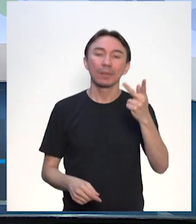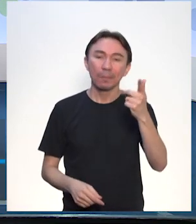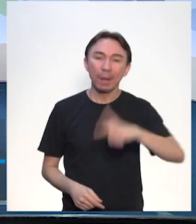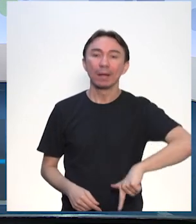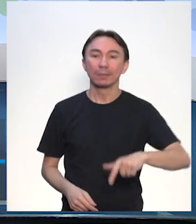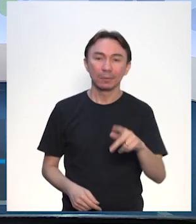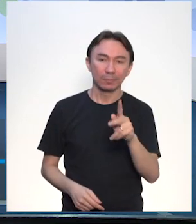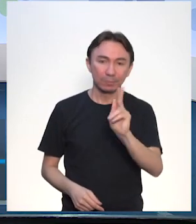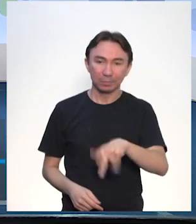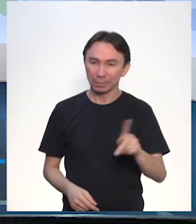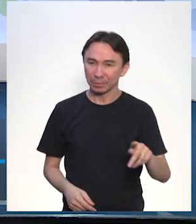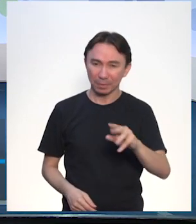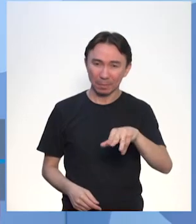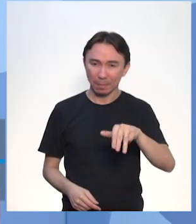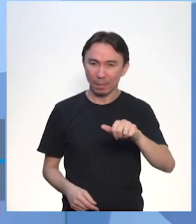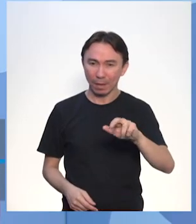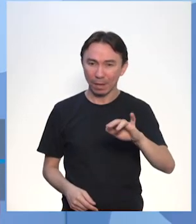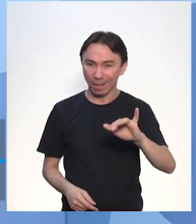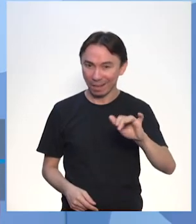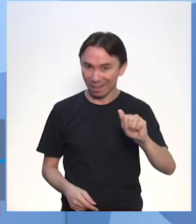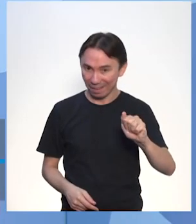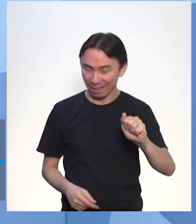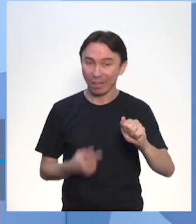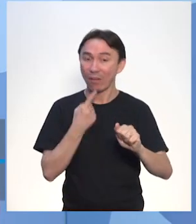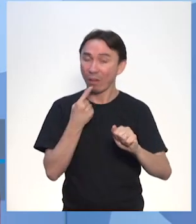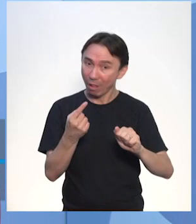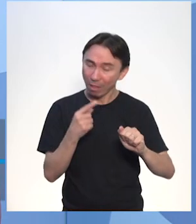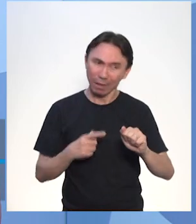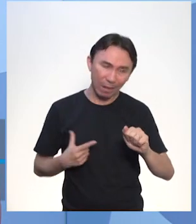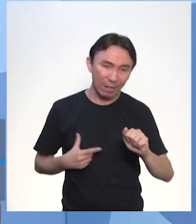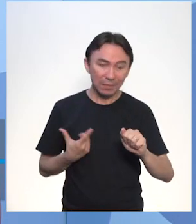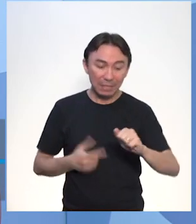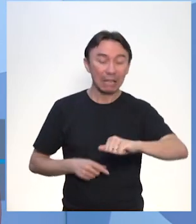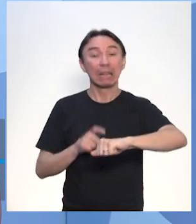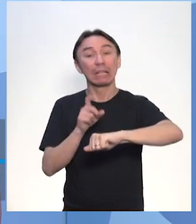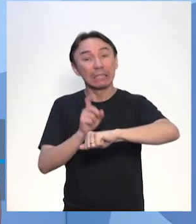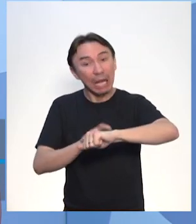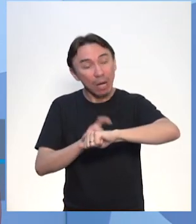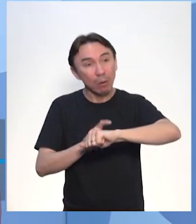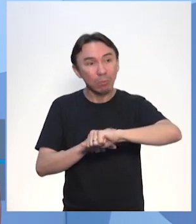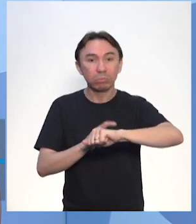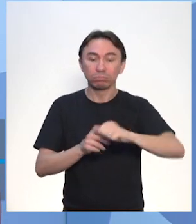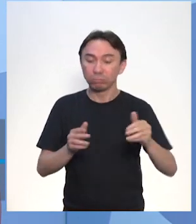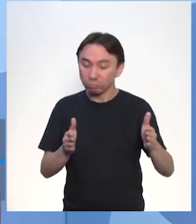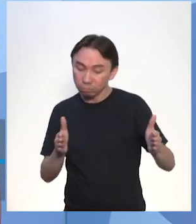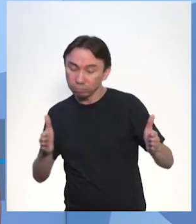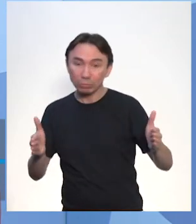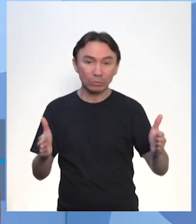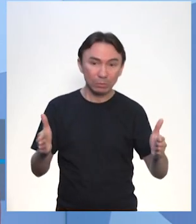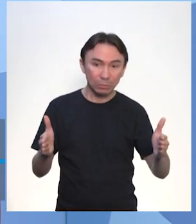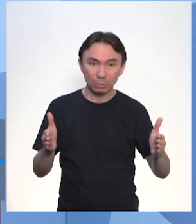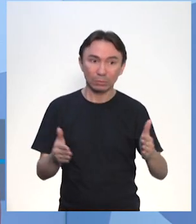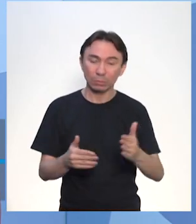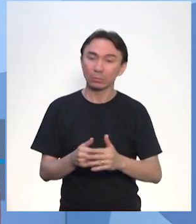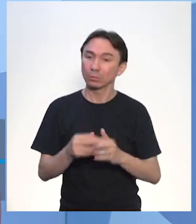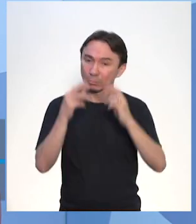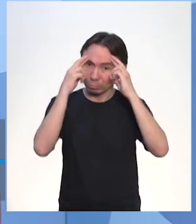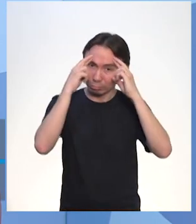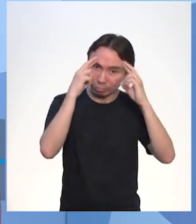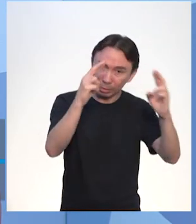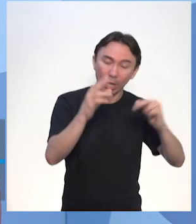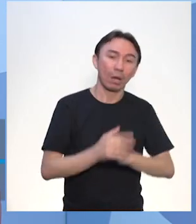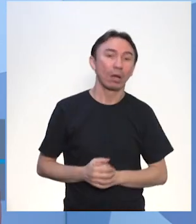Maria falando assim que é respeitar o tempo e o espaço. Muita gente falando que depende do ponto de